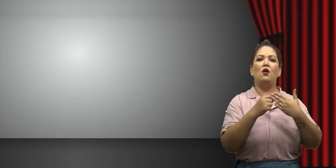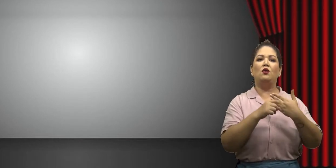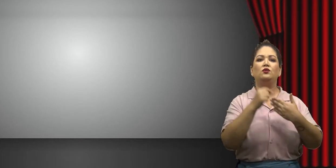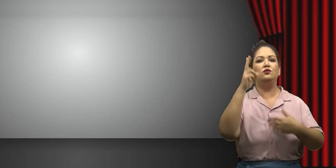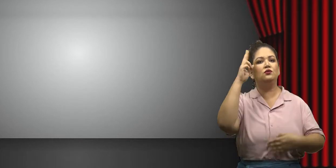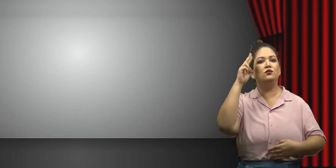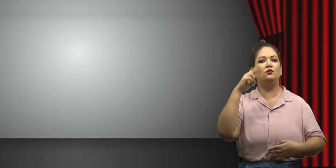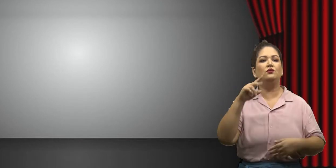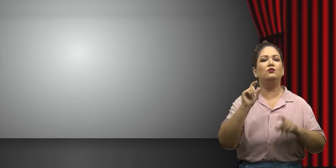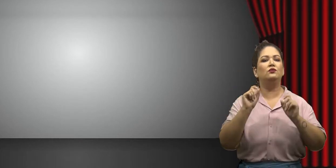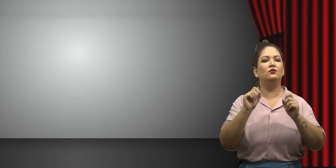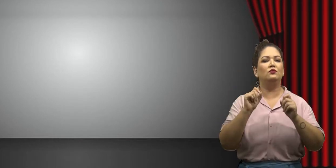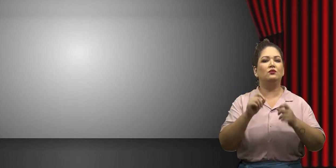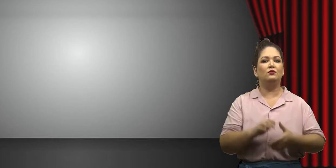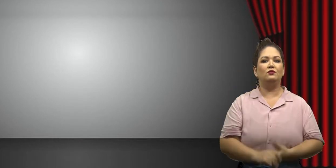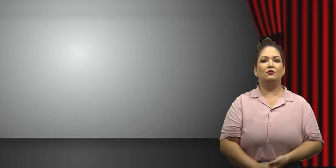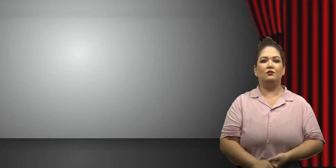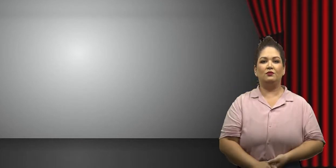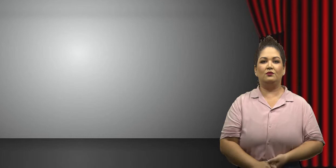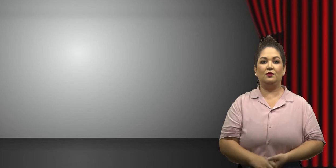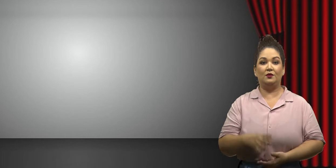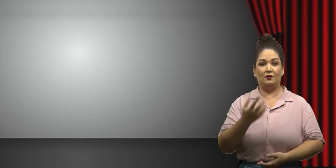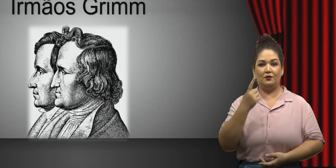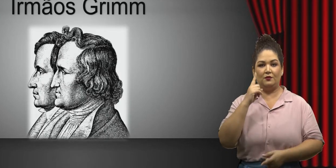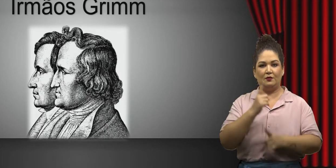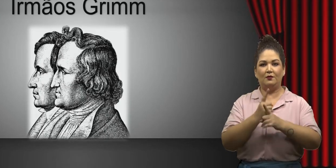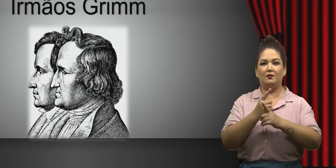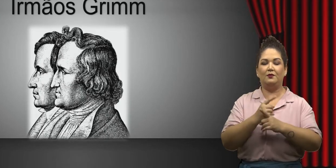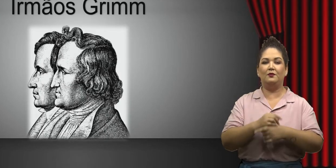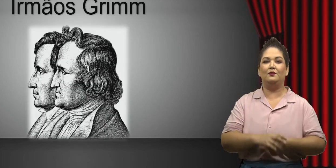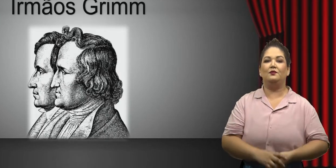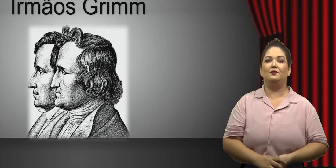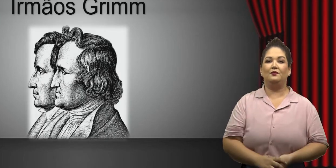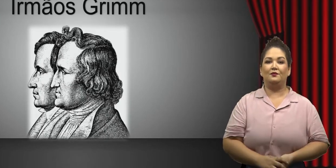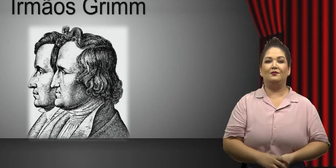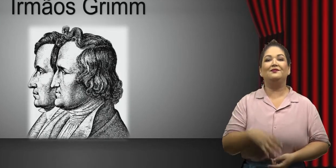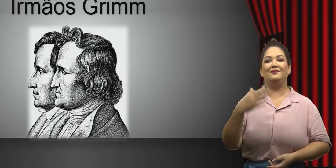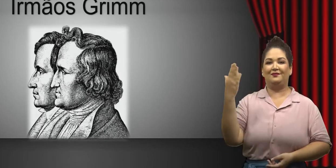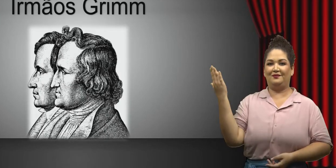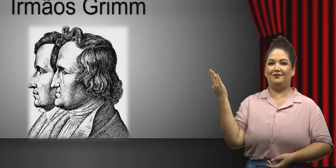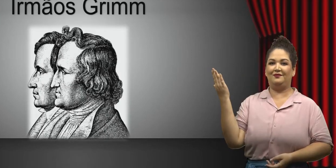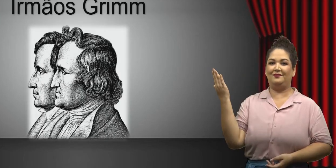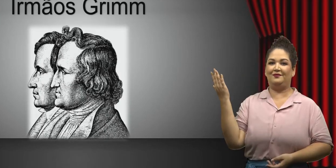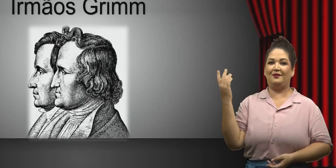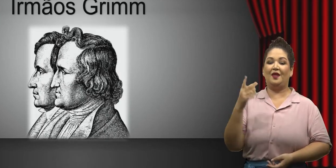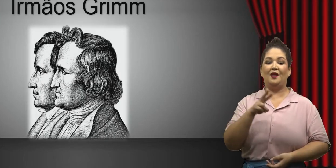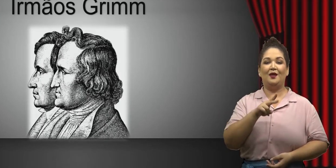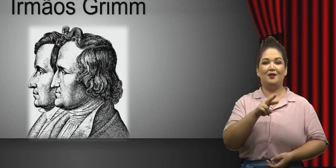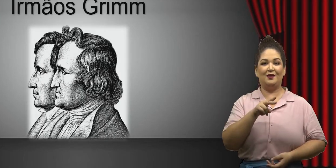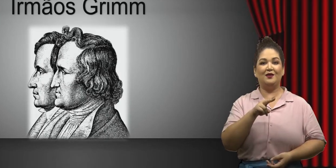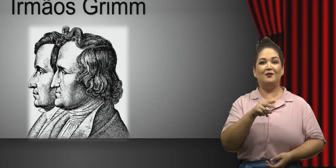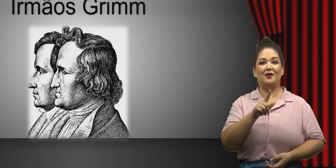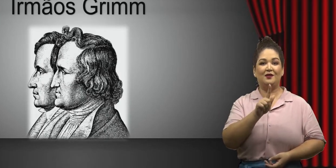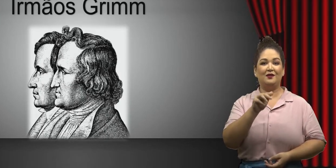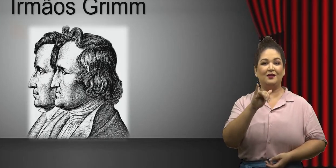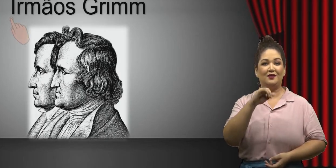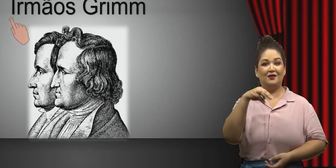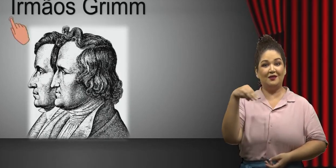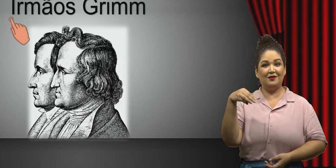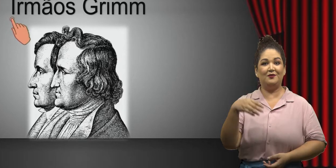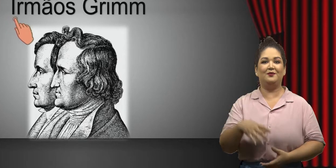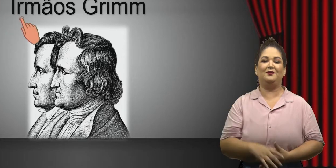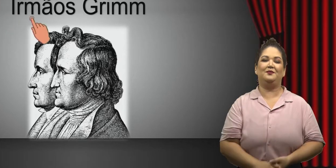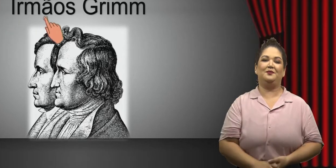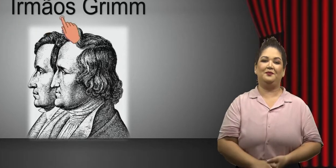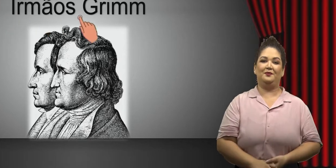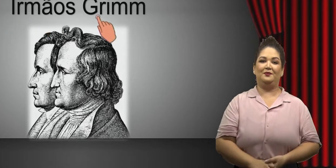a historinha? Lembra? Vamos investigar? Olha só, quem escreveu a historinha